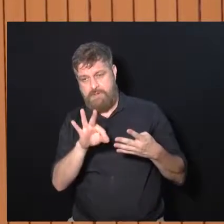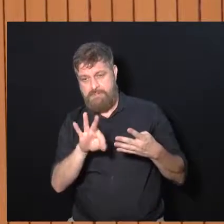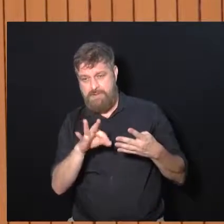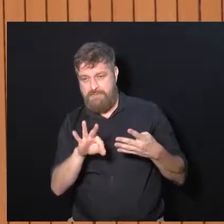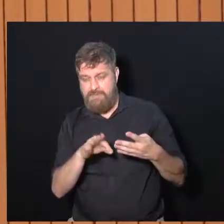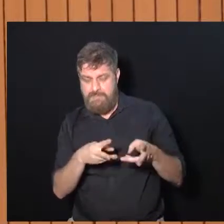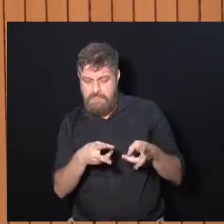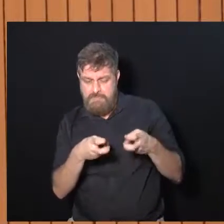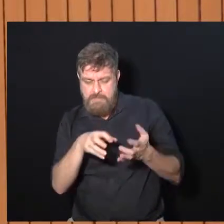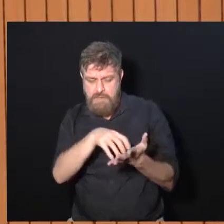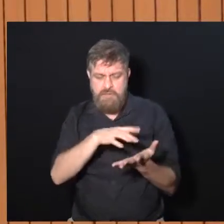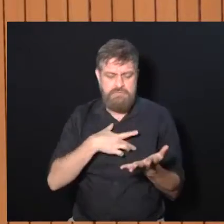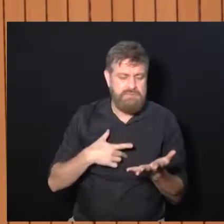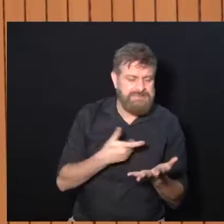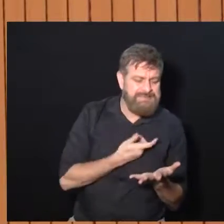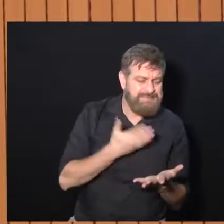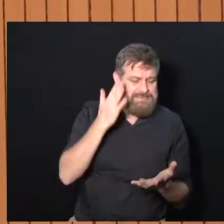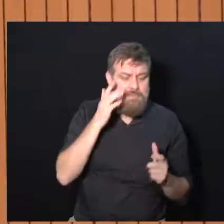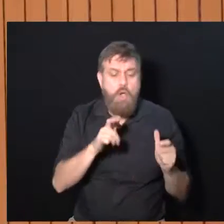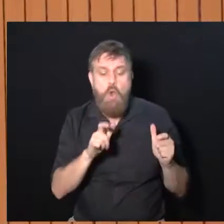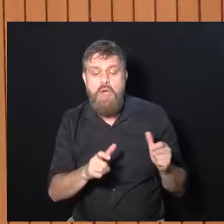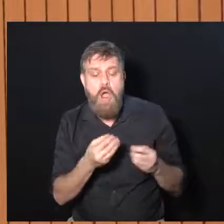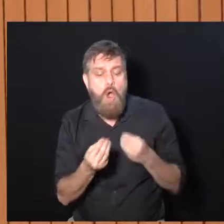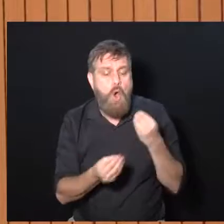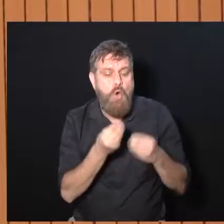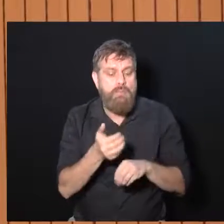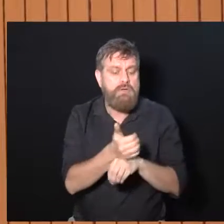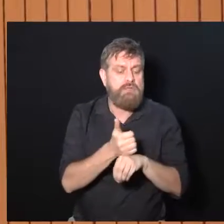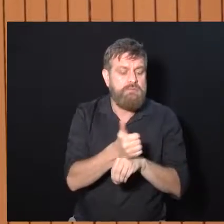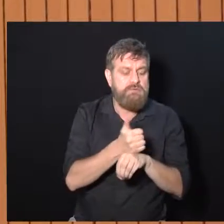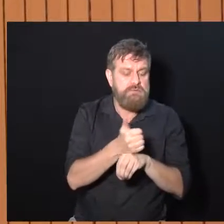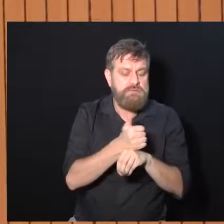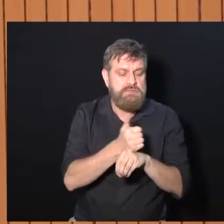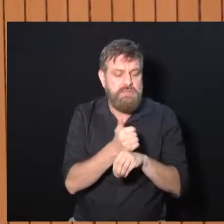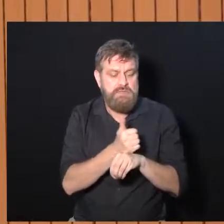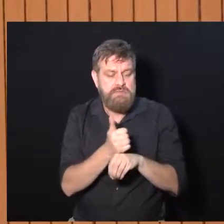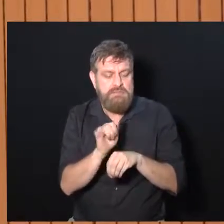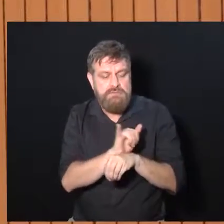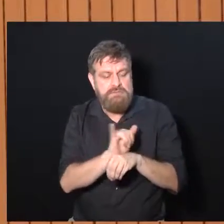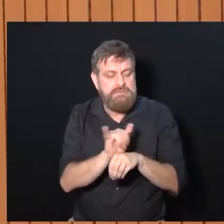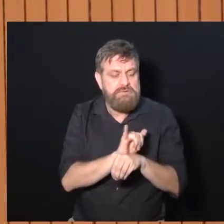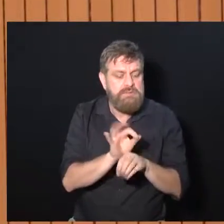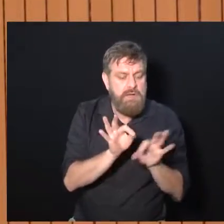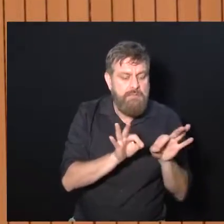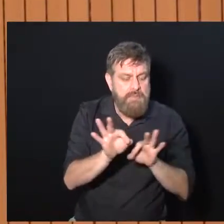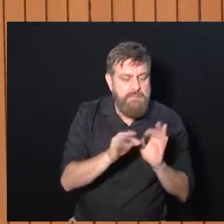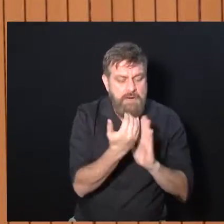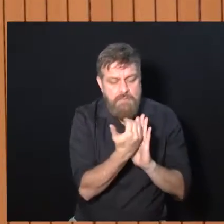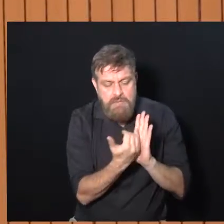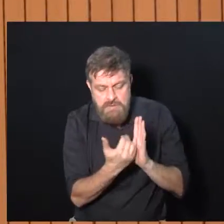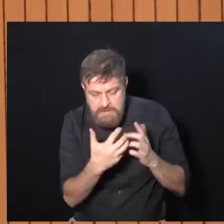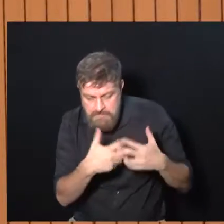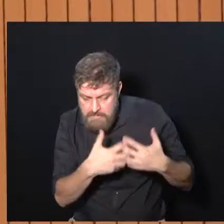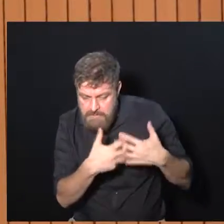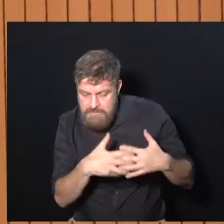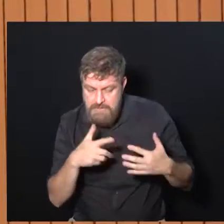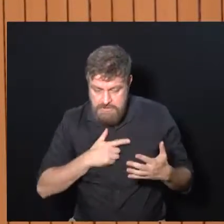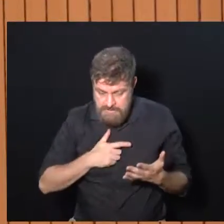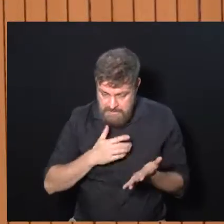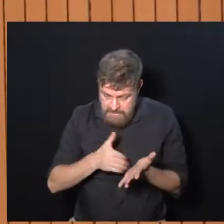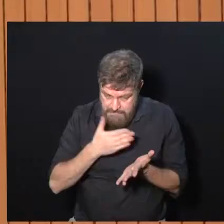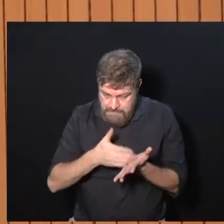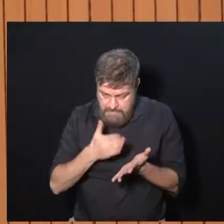o local, para ver como a equipe estava assim, desenvolvendo o projeto, se tinha o projeto escrito,